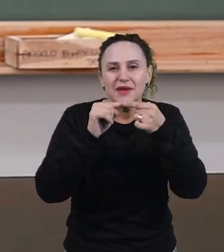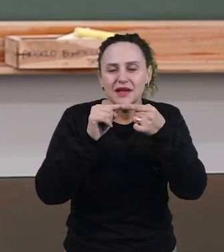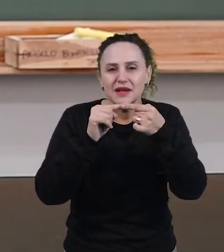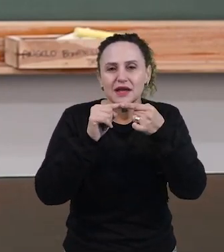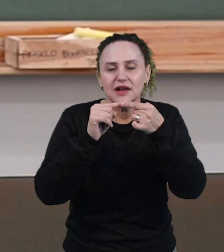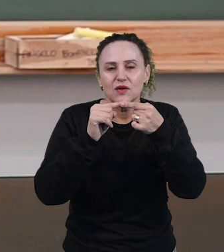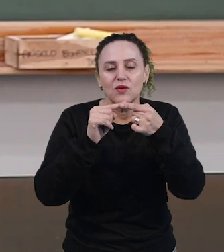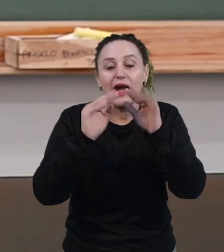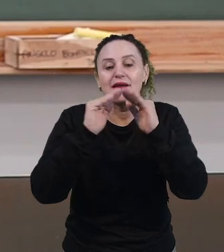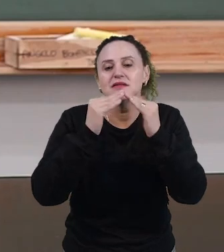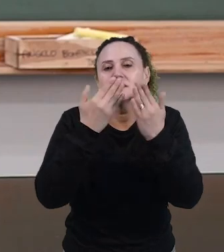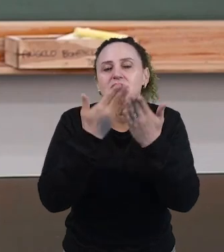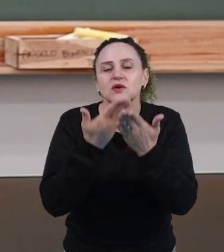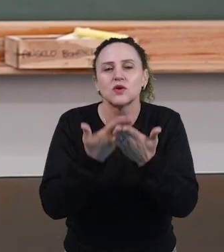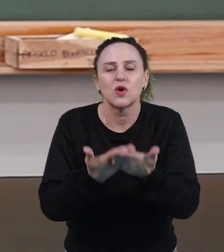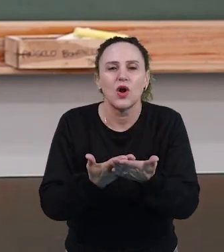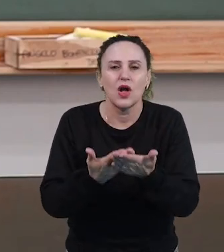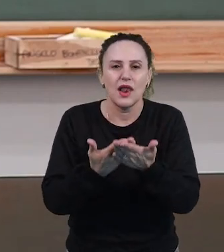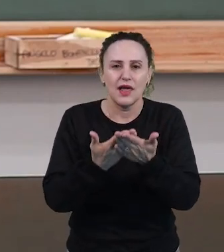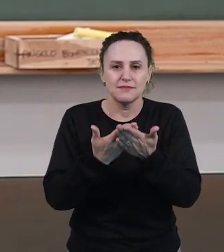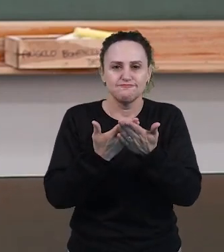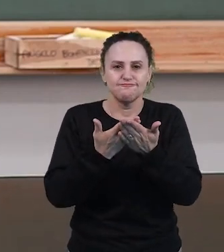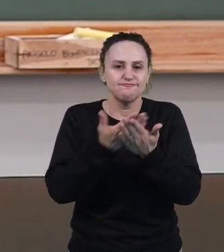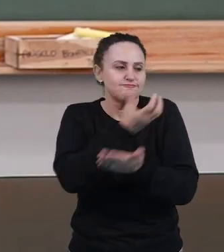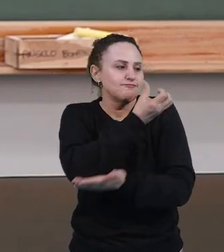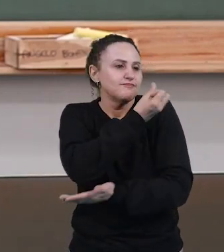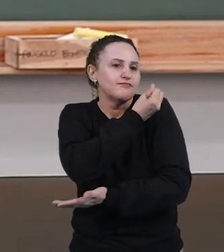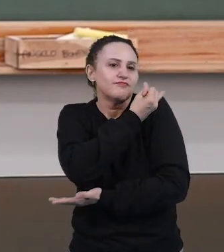primária, né? Então, o que ela já consegue fazer? Ela já consegue...